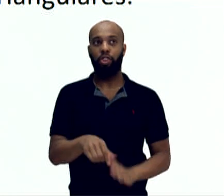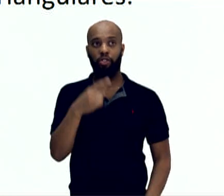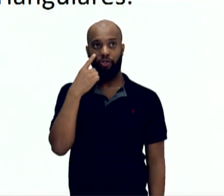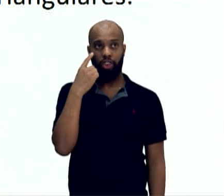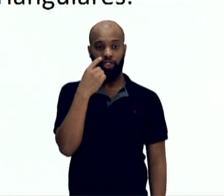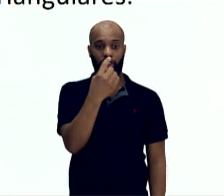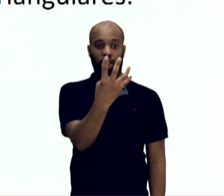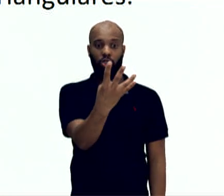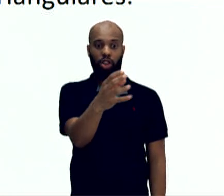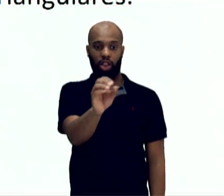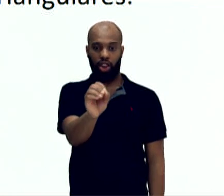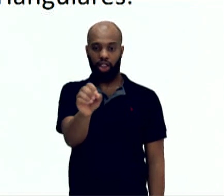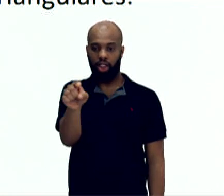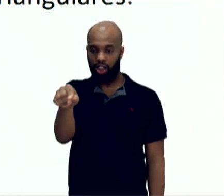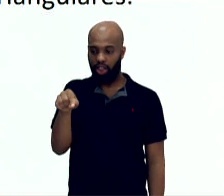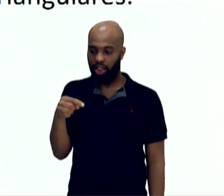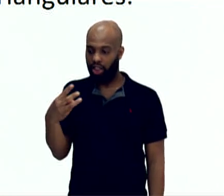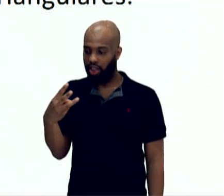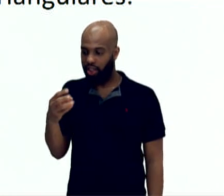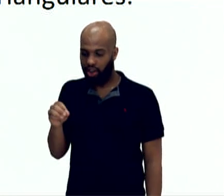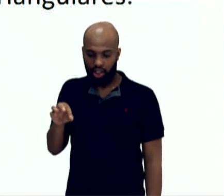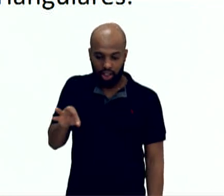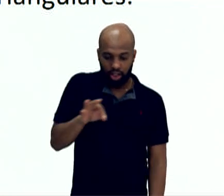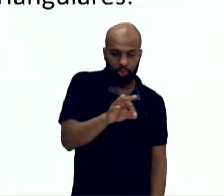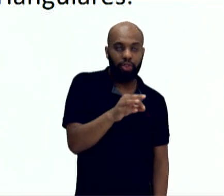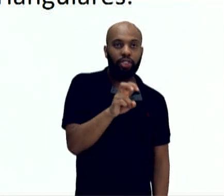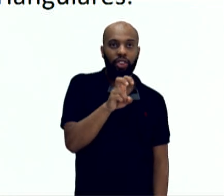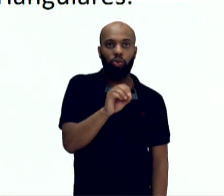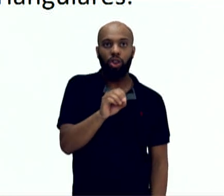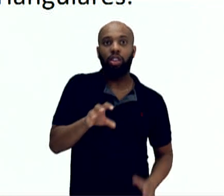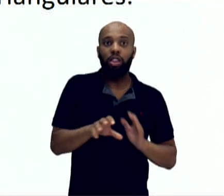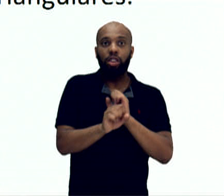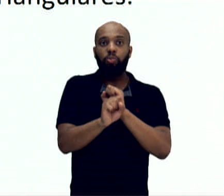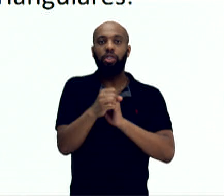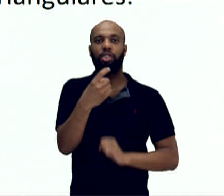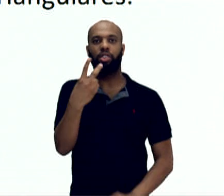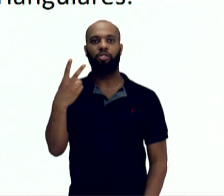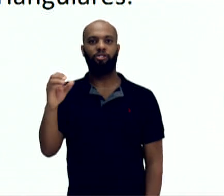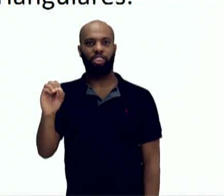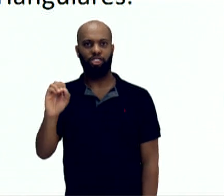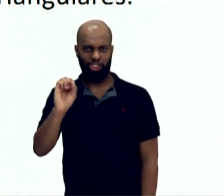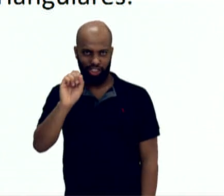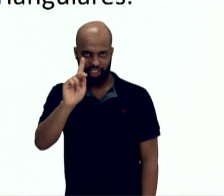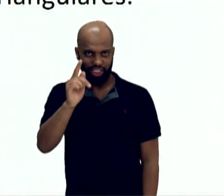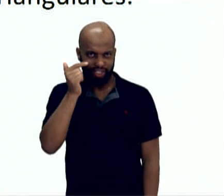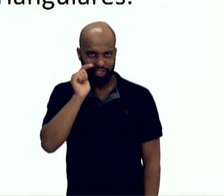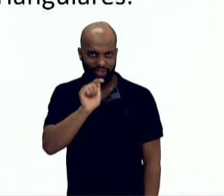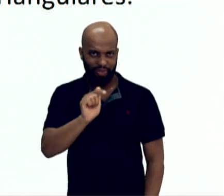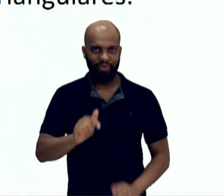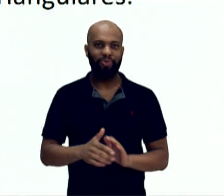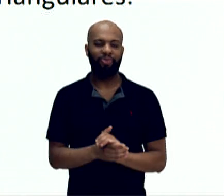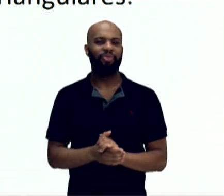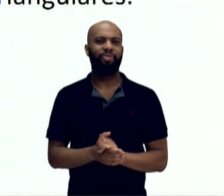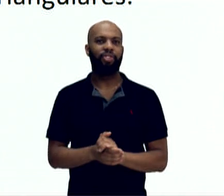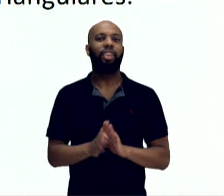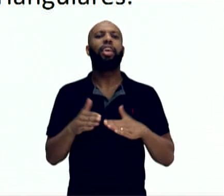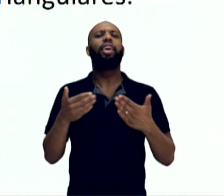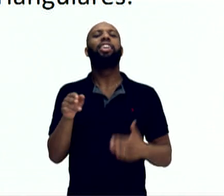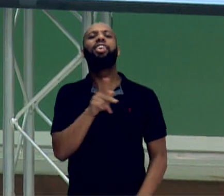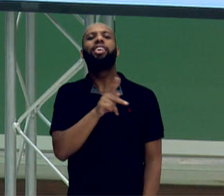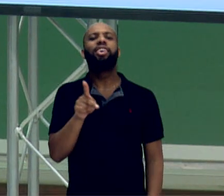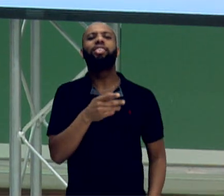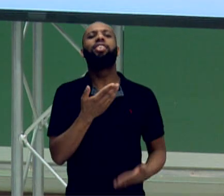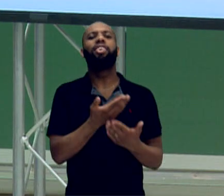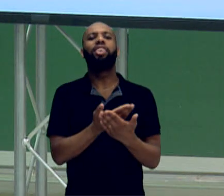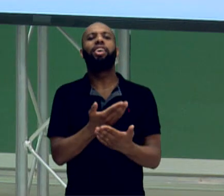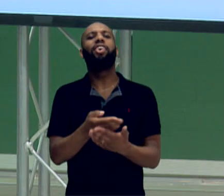40 mais 30 mais 50. Deu quanto? 120. Tudo bem? Nossa, professora, essa aula